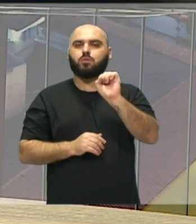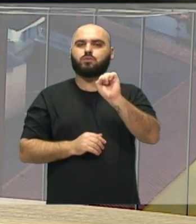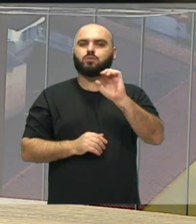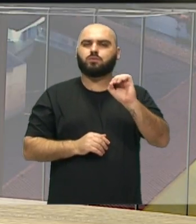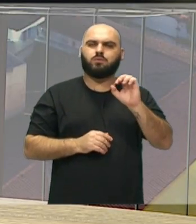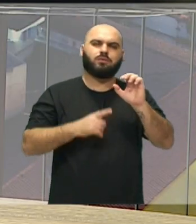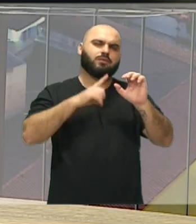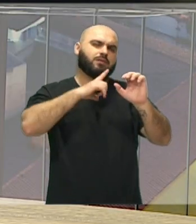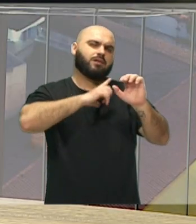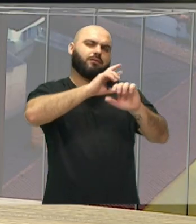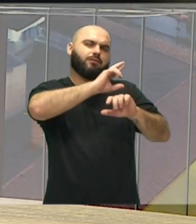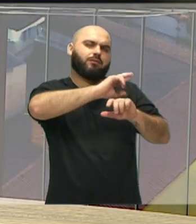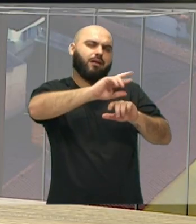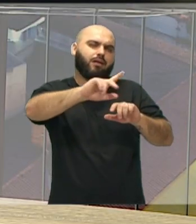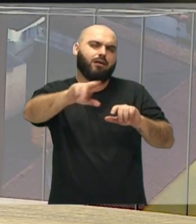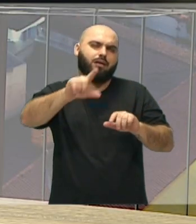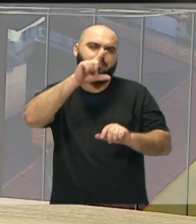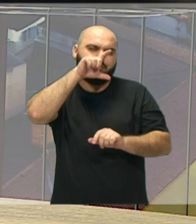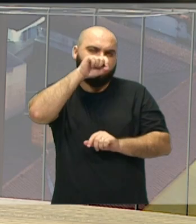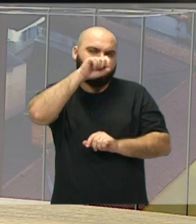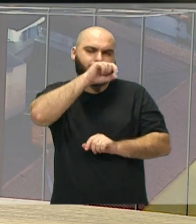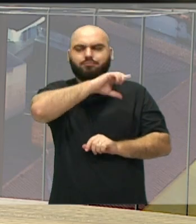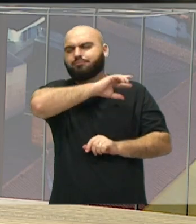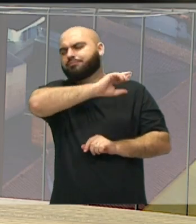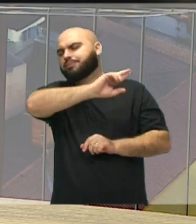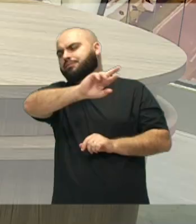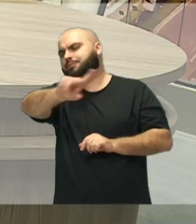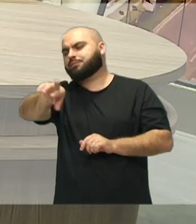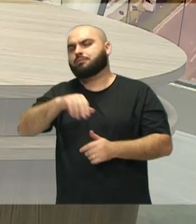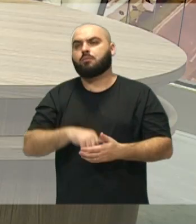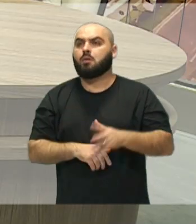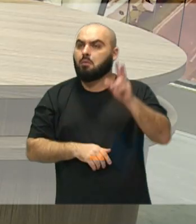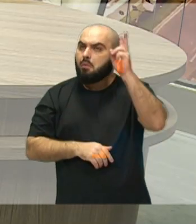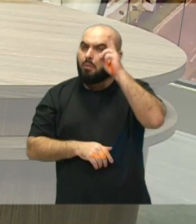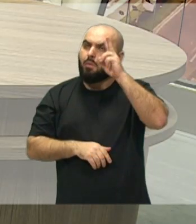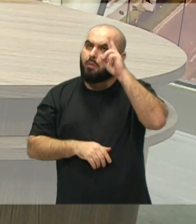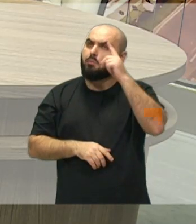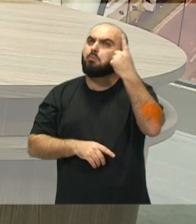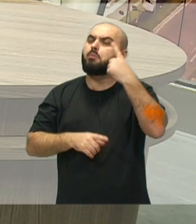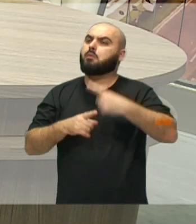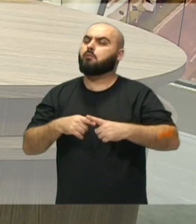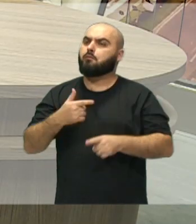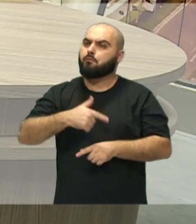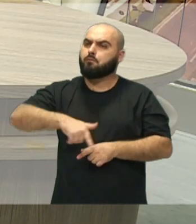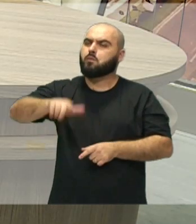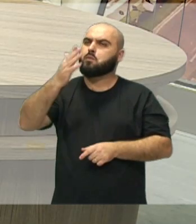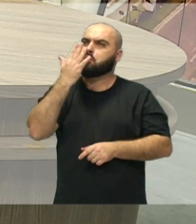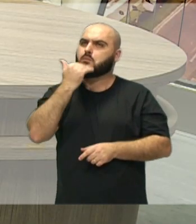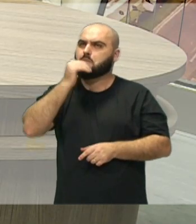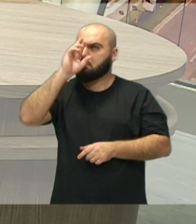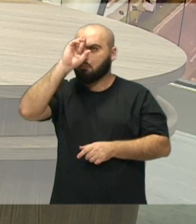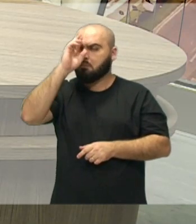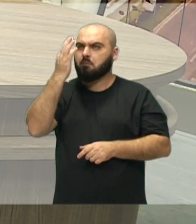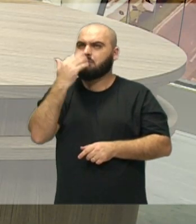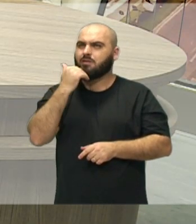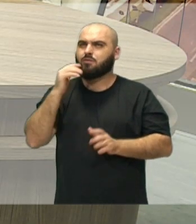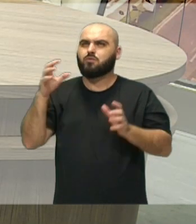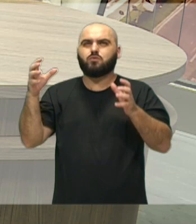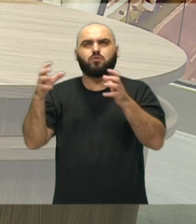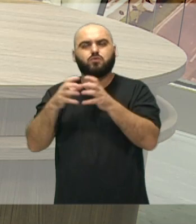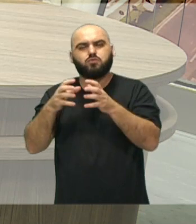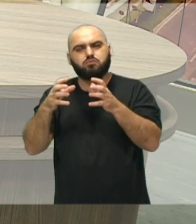tem muito canário. E eu lembro uma vez que eu fui almoçar, alguém me levou num clube